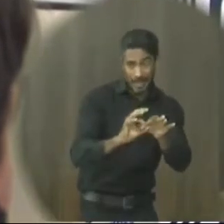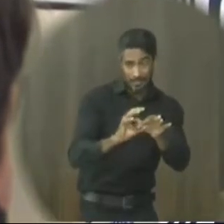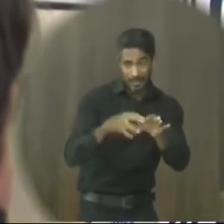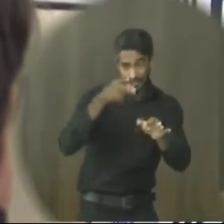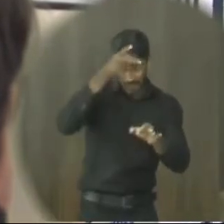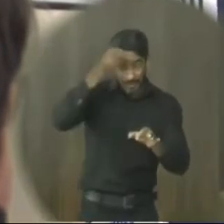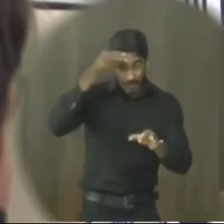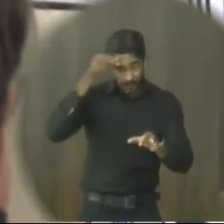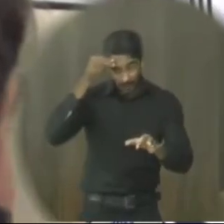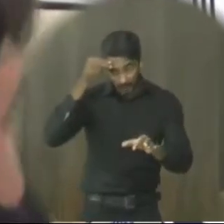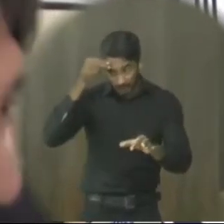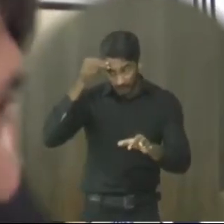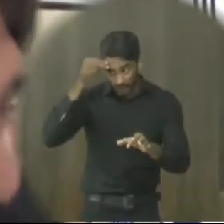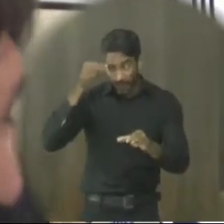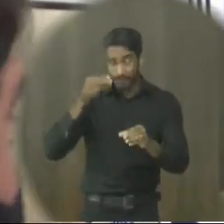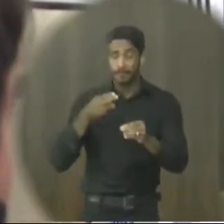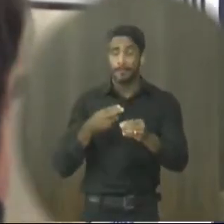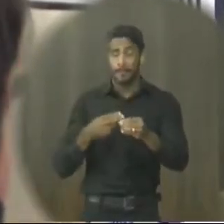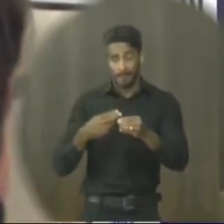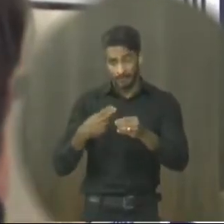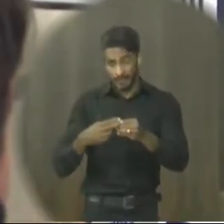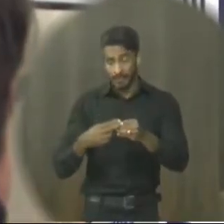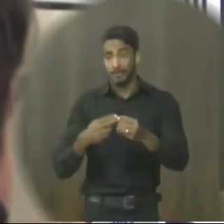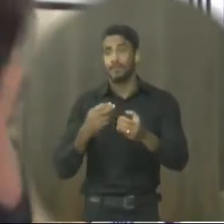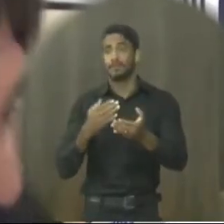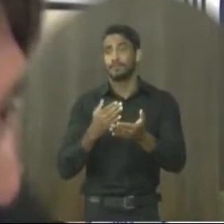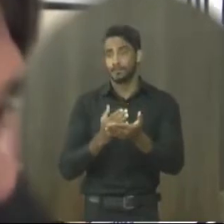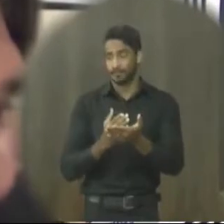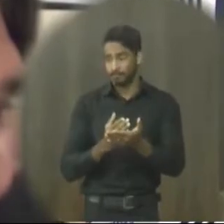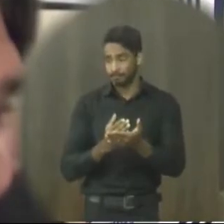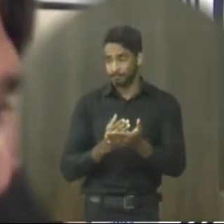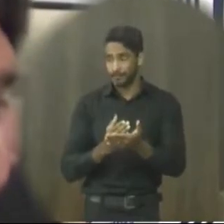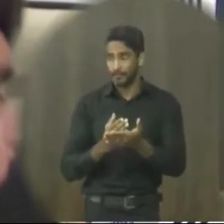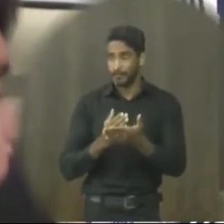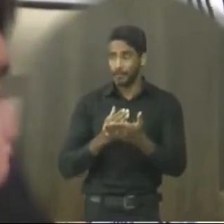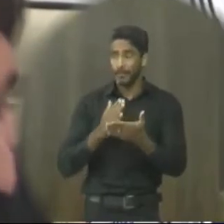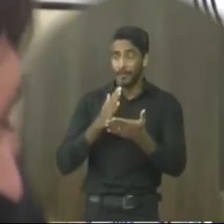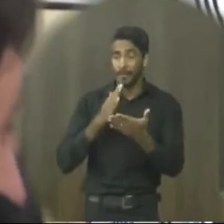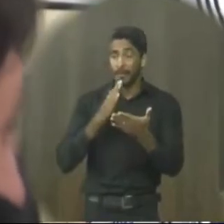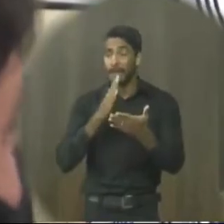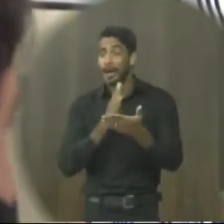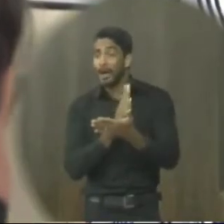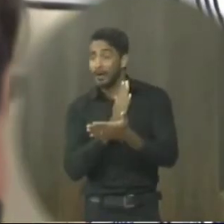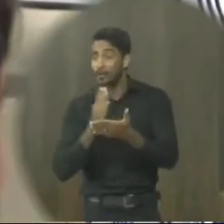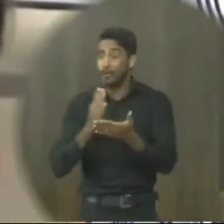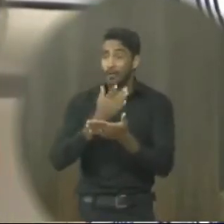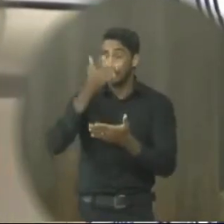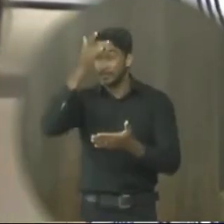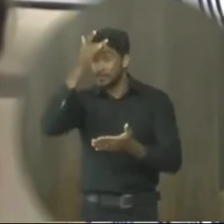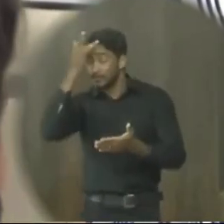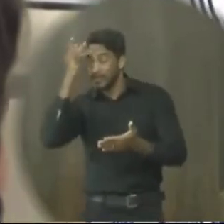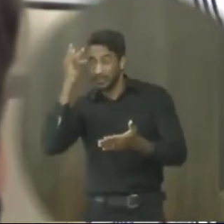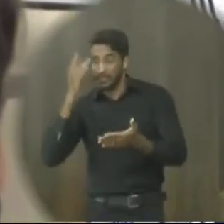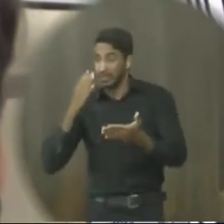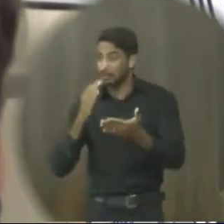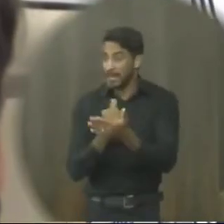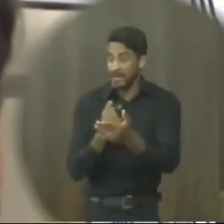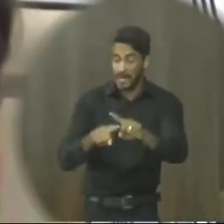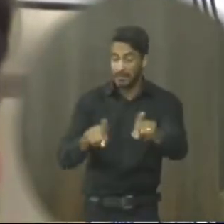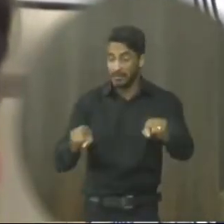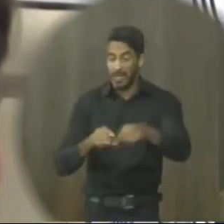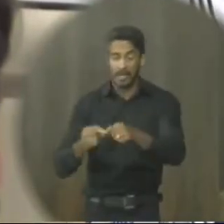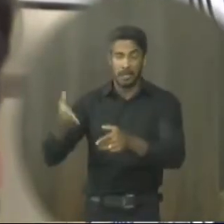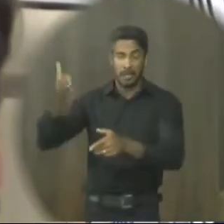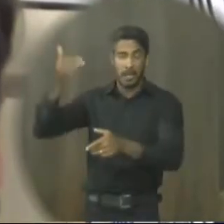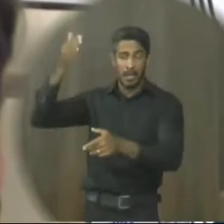algumas pessoas do município, né, ele falou que é da União, algumas pessoas invadiram ali há um tempo